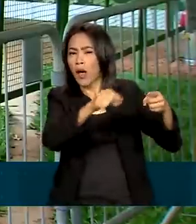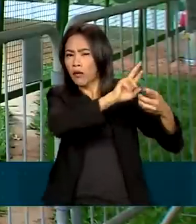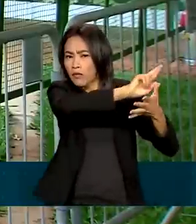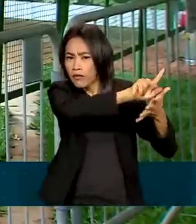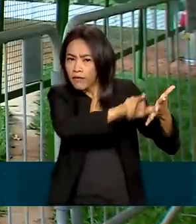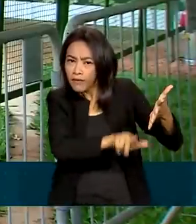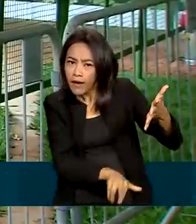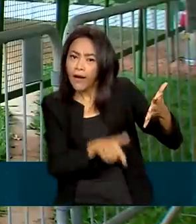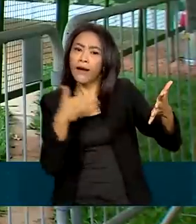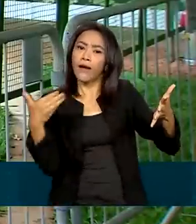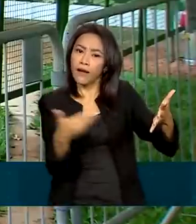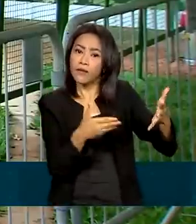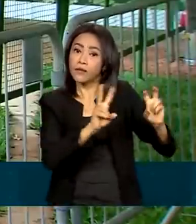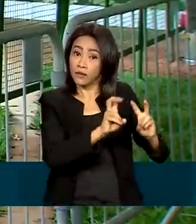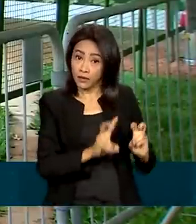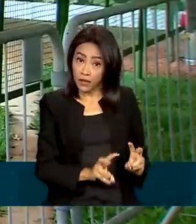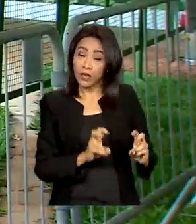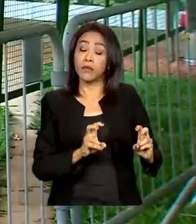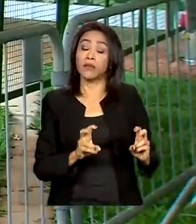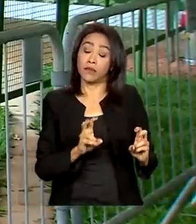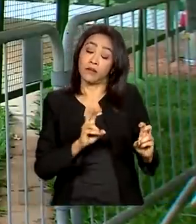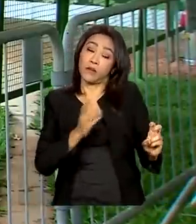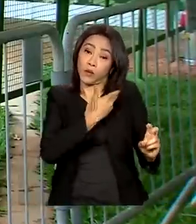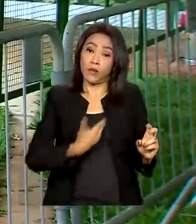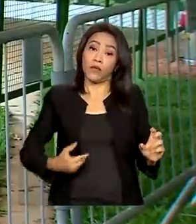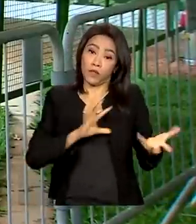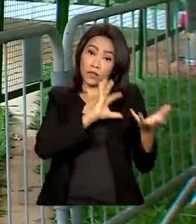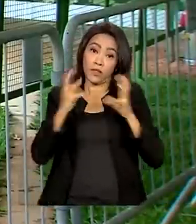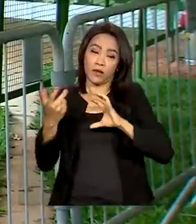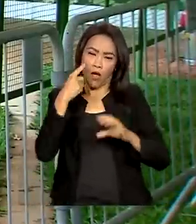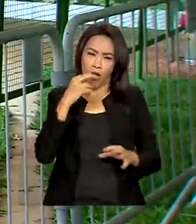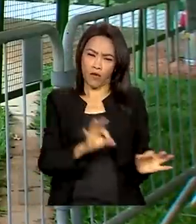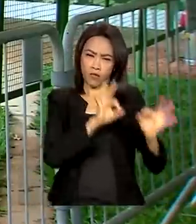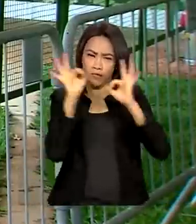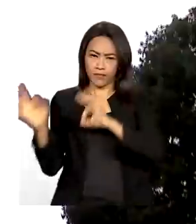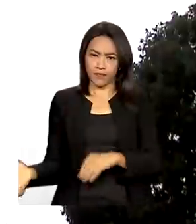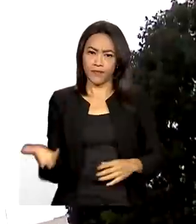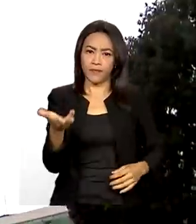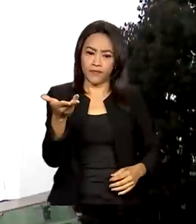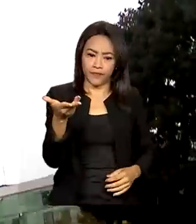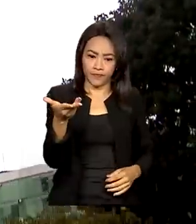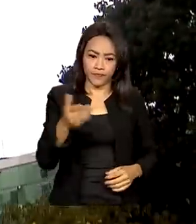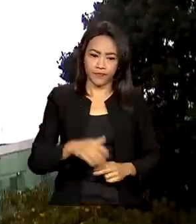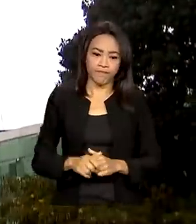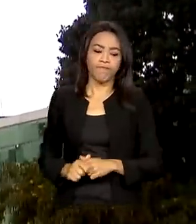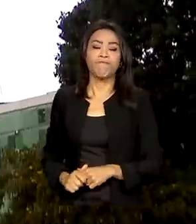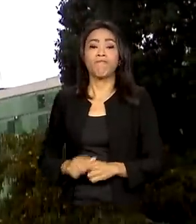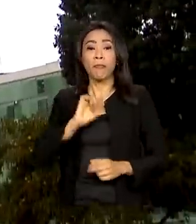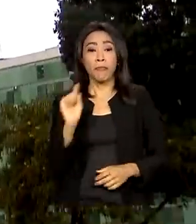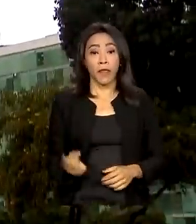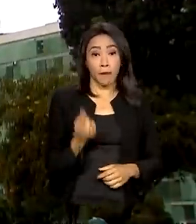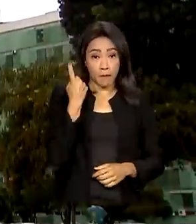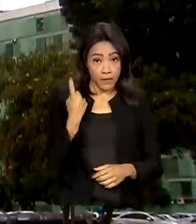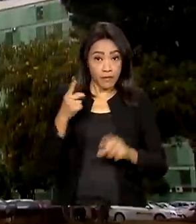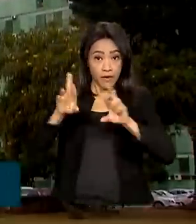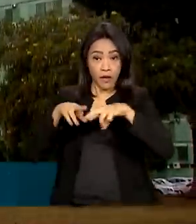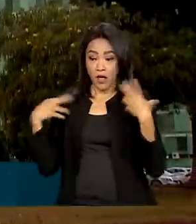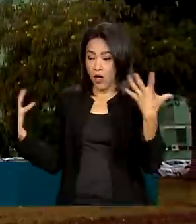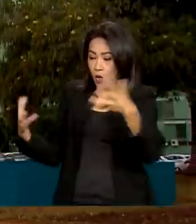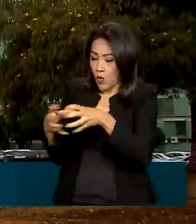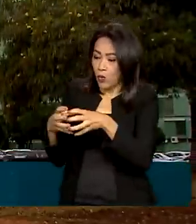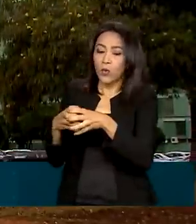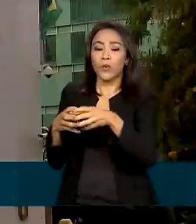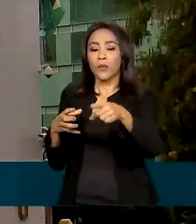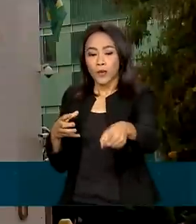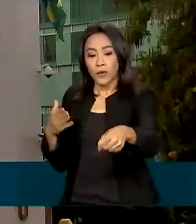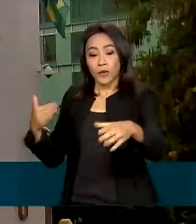áreas do governo de transição. Vamos acompanhar os detalhes na reportagem. Na primeira reunião do Grupo de Trabalho de Minas